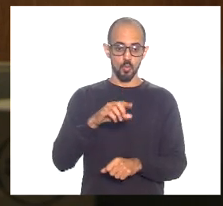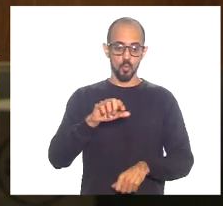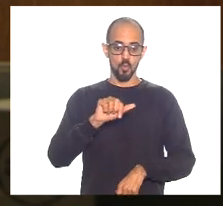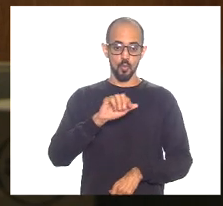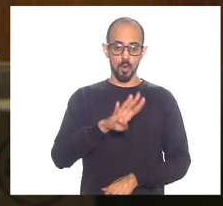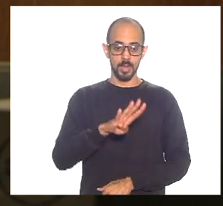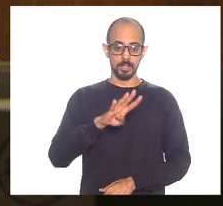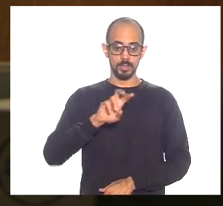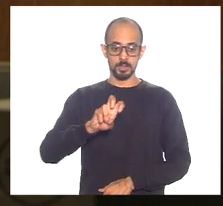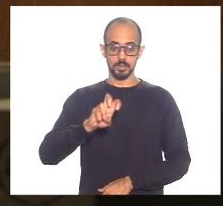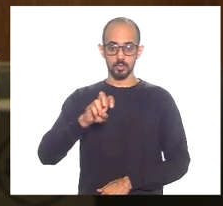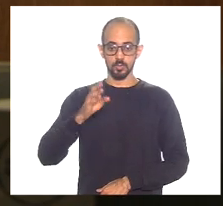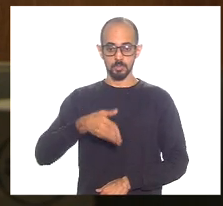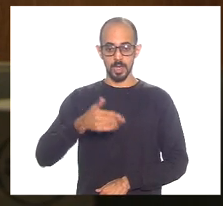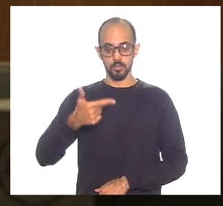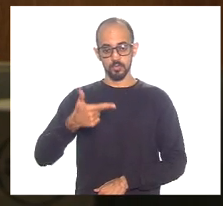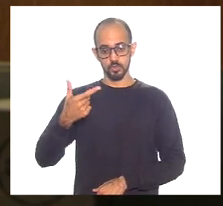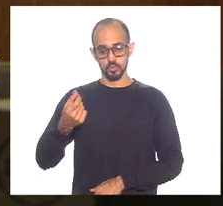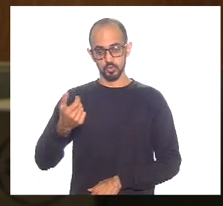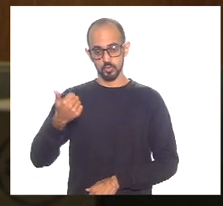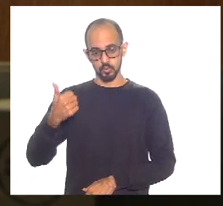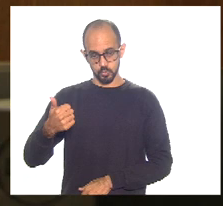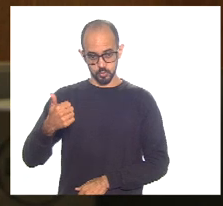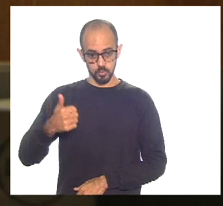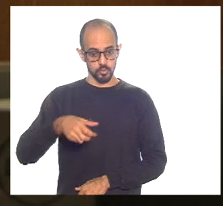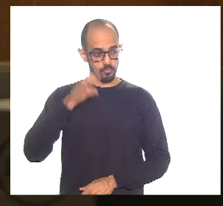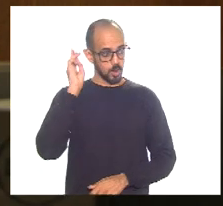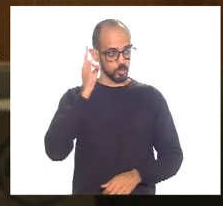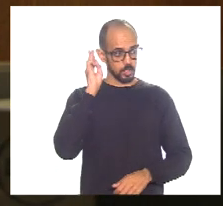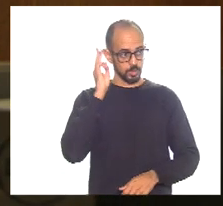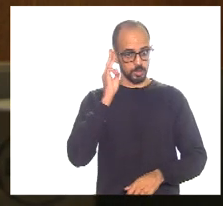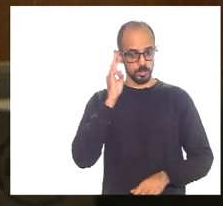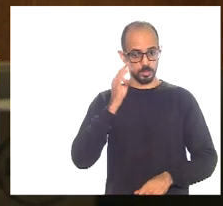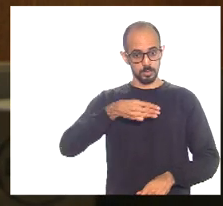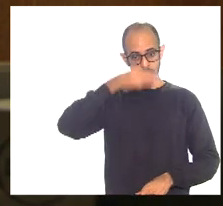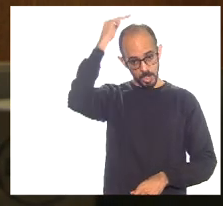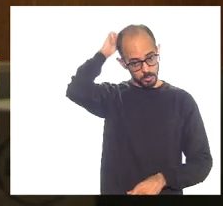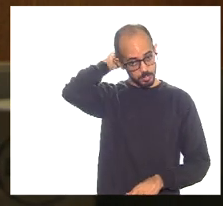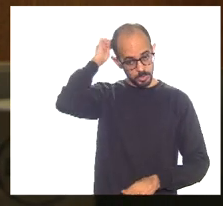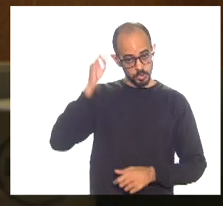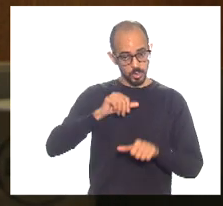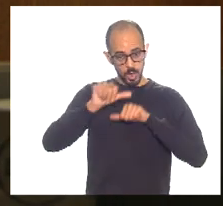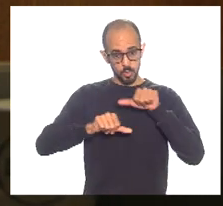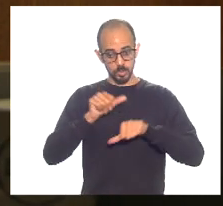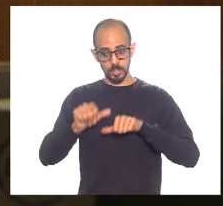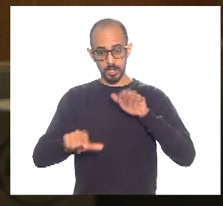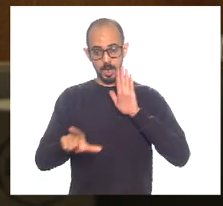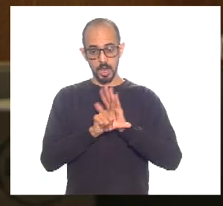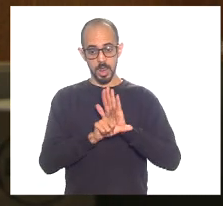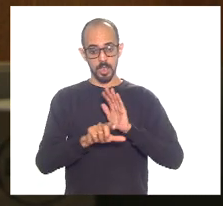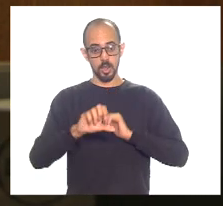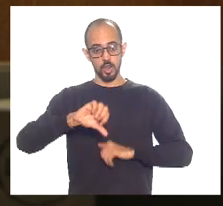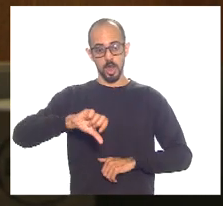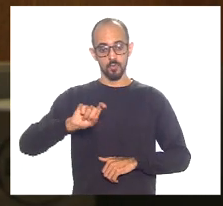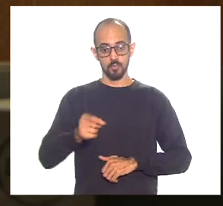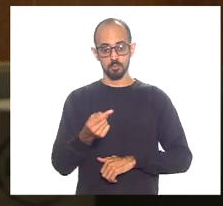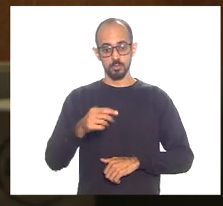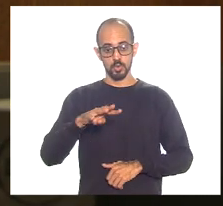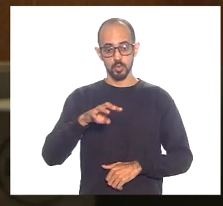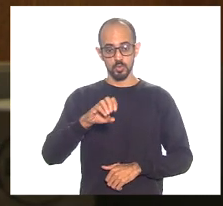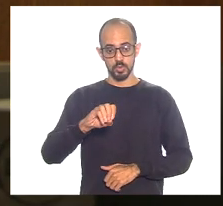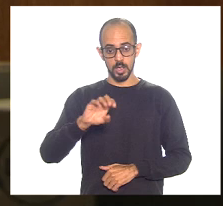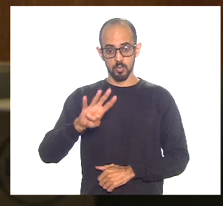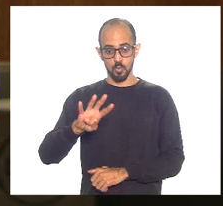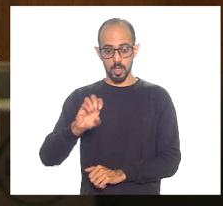2021, de autoria do deputado dos deputados Valdec Carneiro e Márcio Pacheco, que altera a lei 9040 de 2 de outubro de 2020 na forma